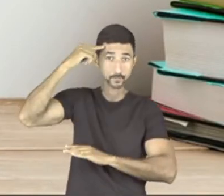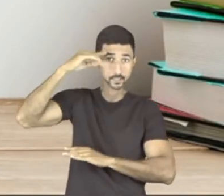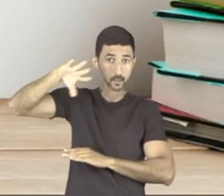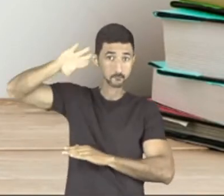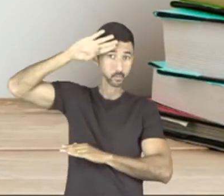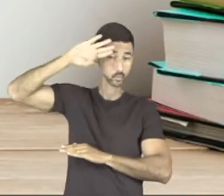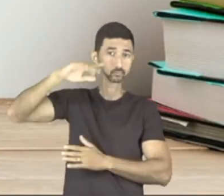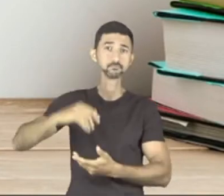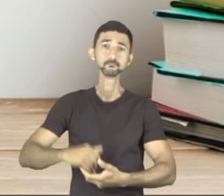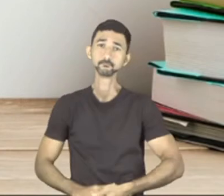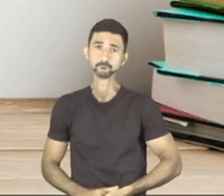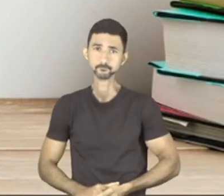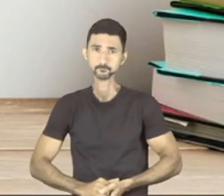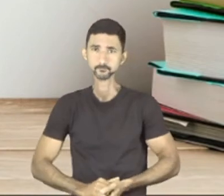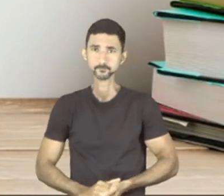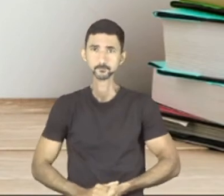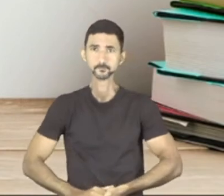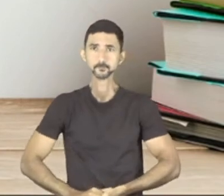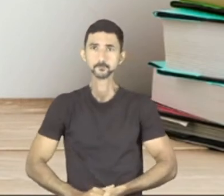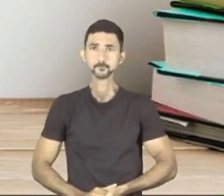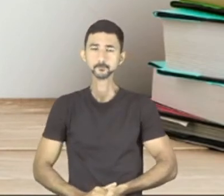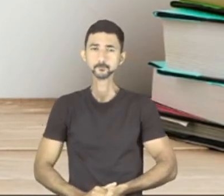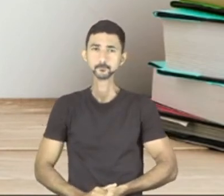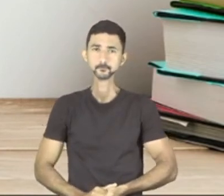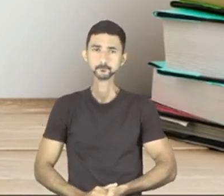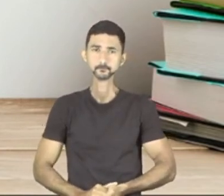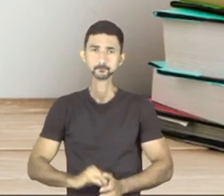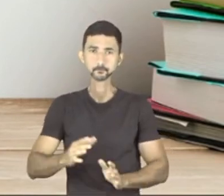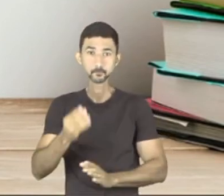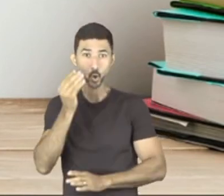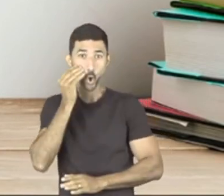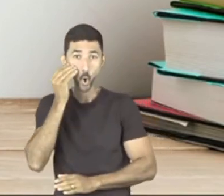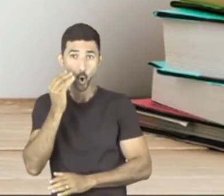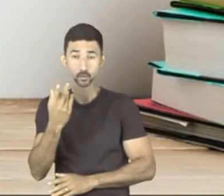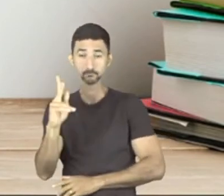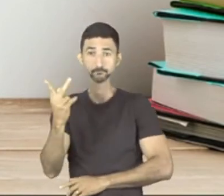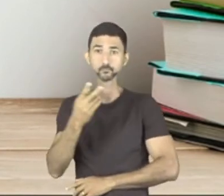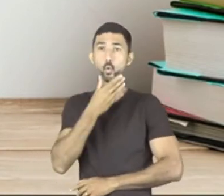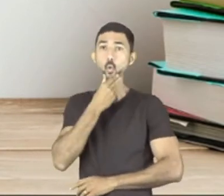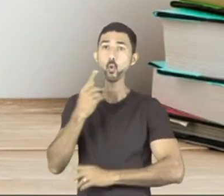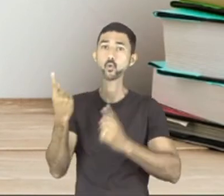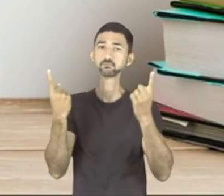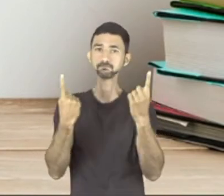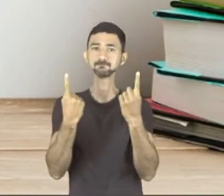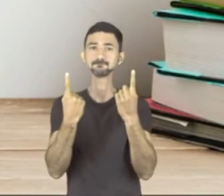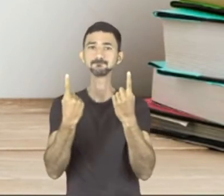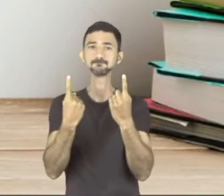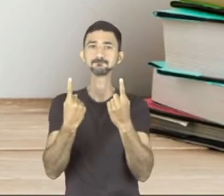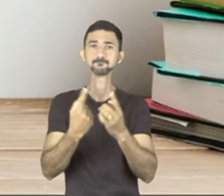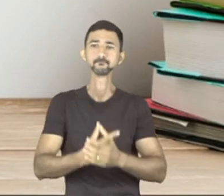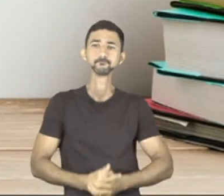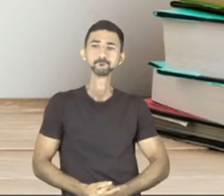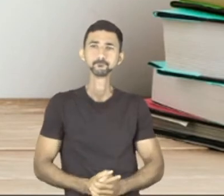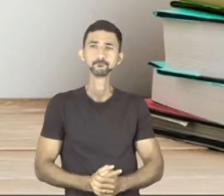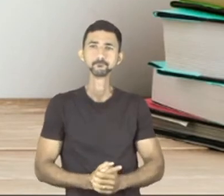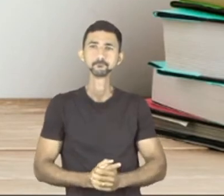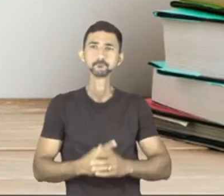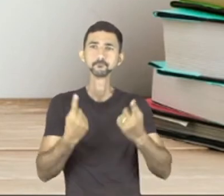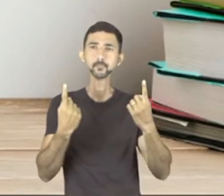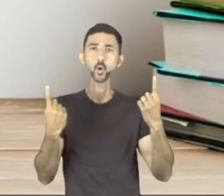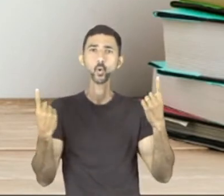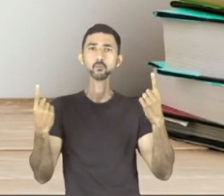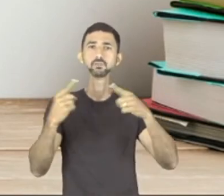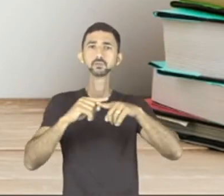regra, tá? Então, olha só, reparem nos 2 lutadores que eles ao mesmo